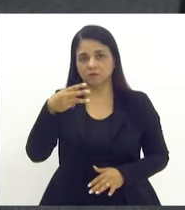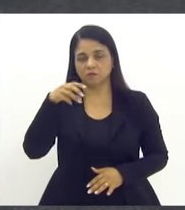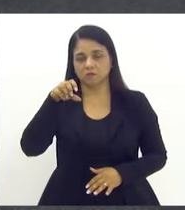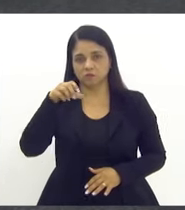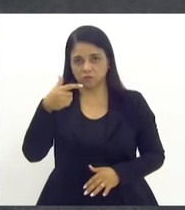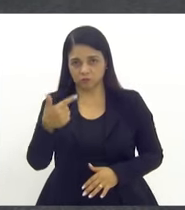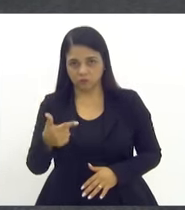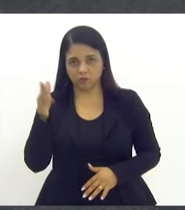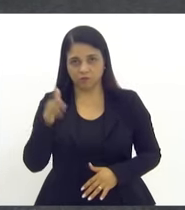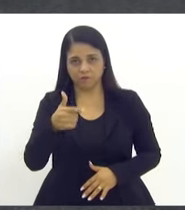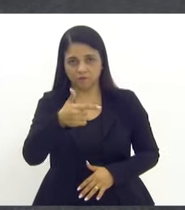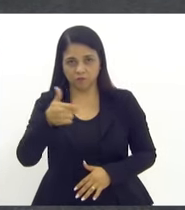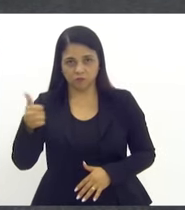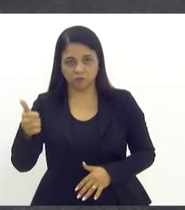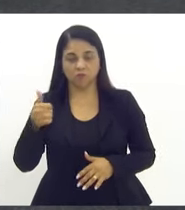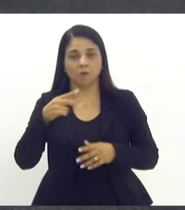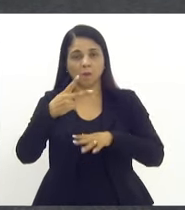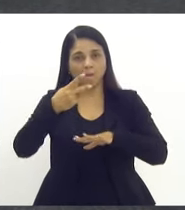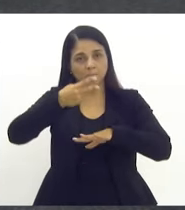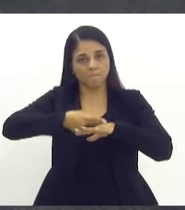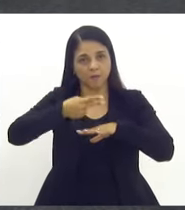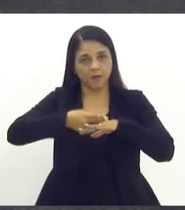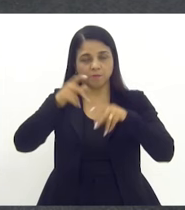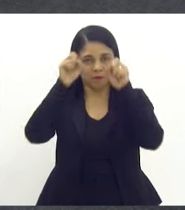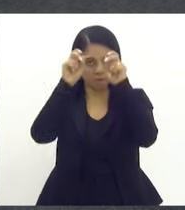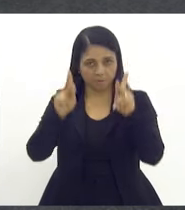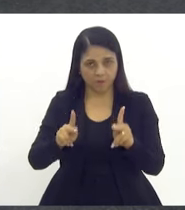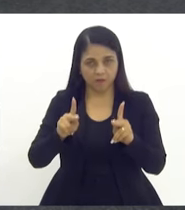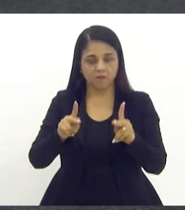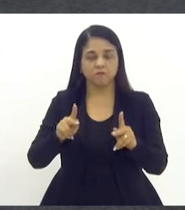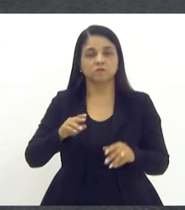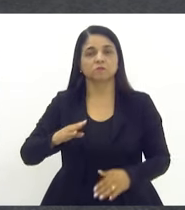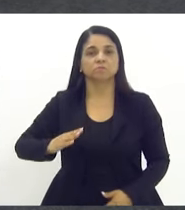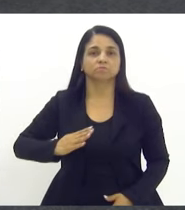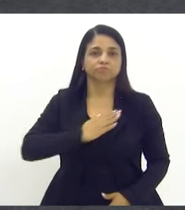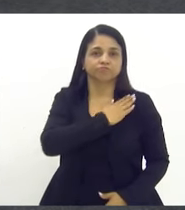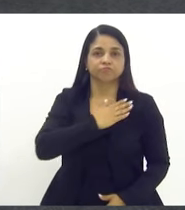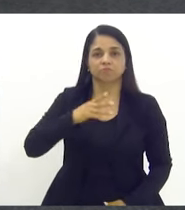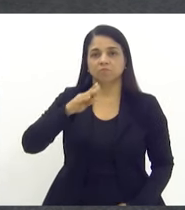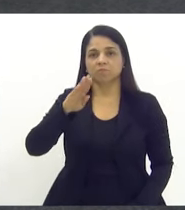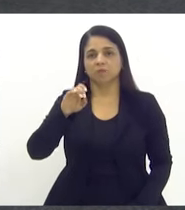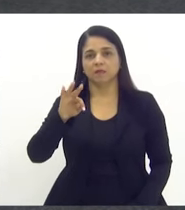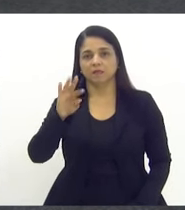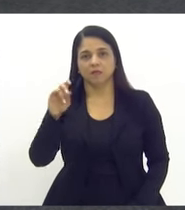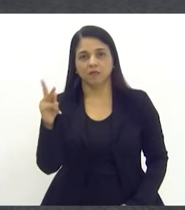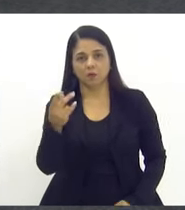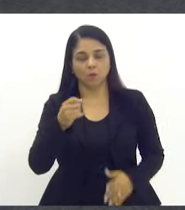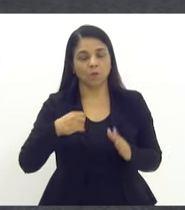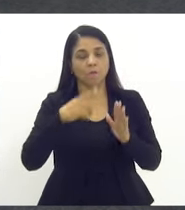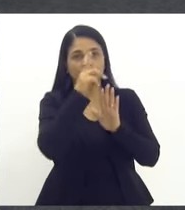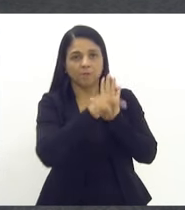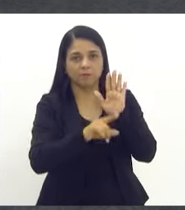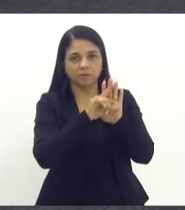932/2021, que é o prêmio Construtor da Paz ao 1º Batalhão de Polícia do Exército, o projeto de resolução